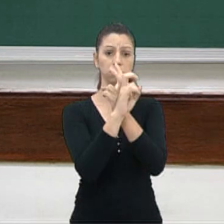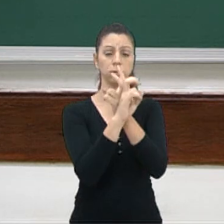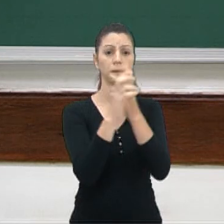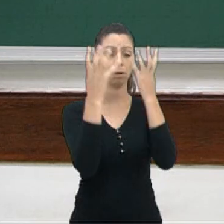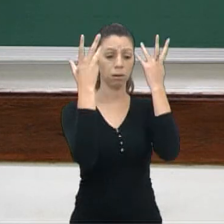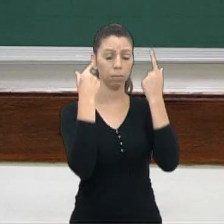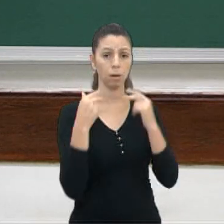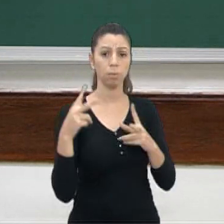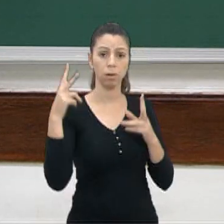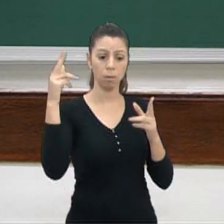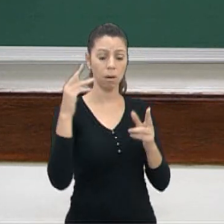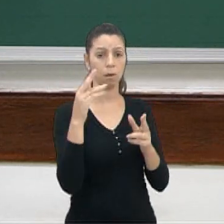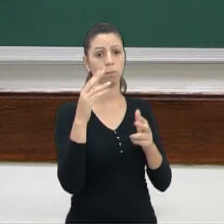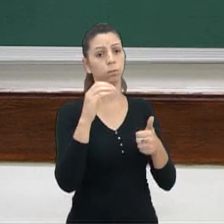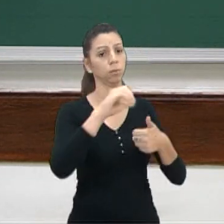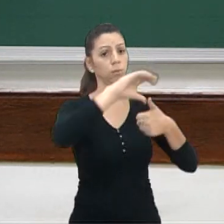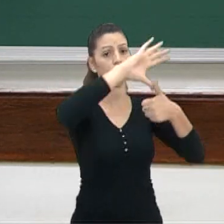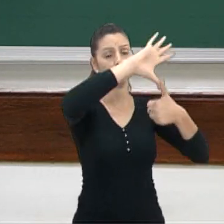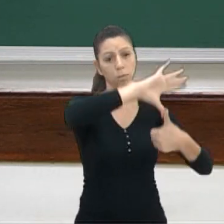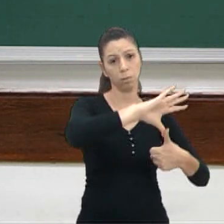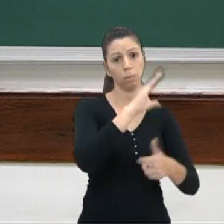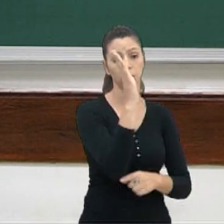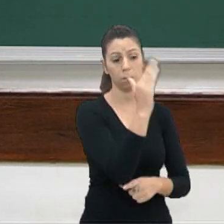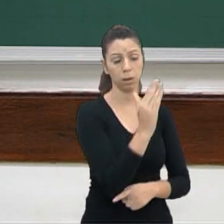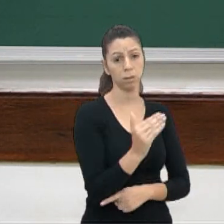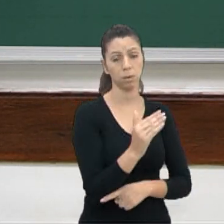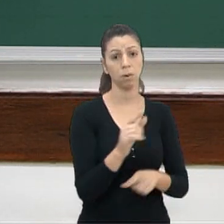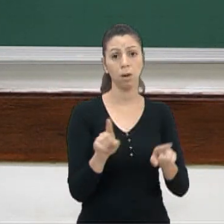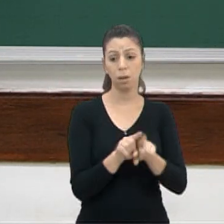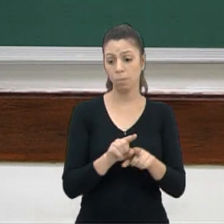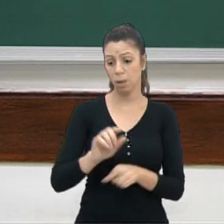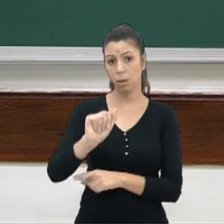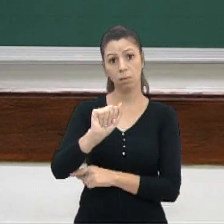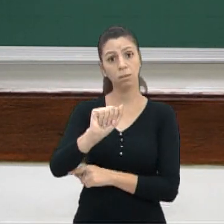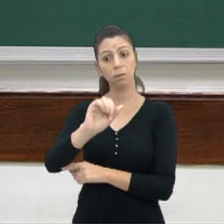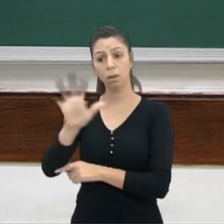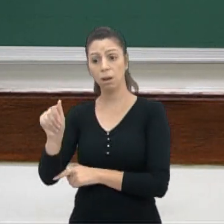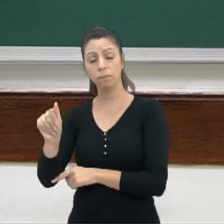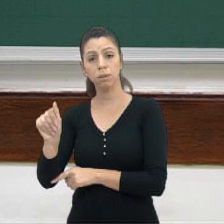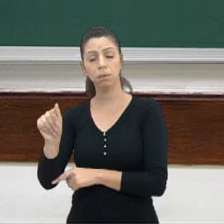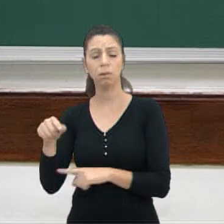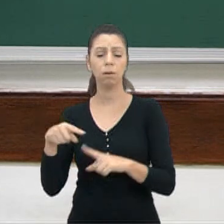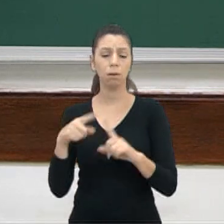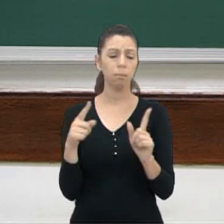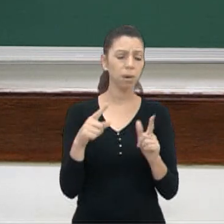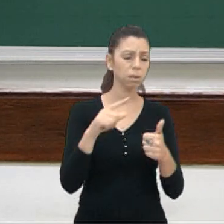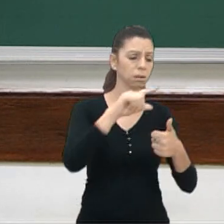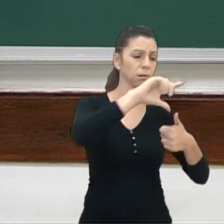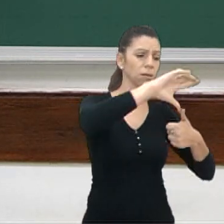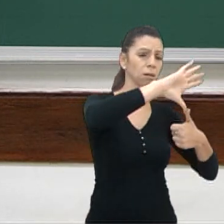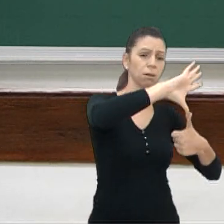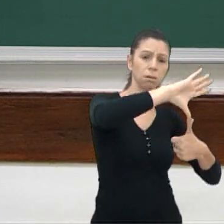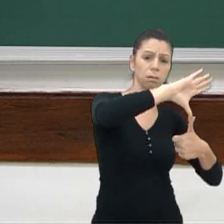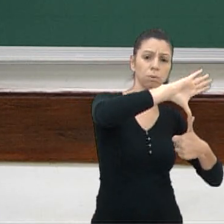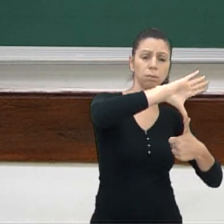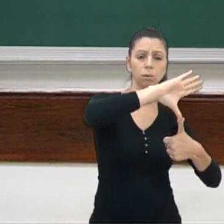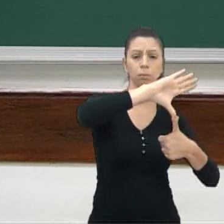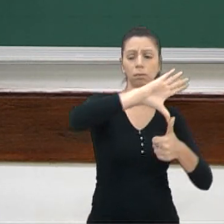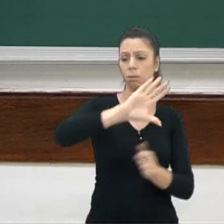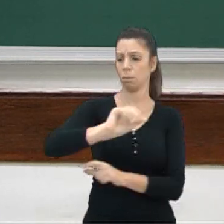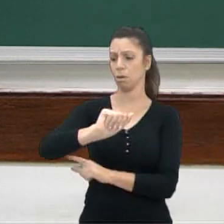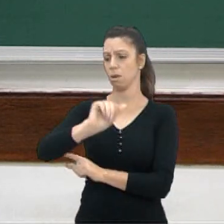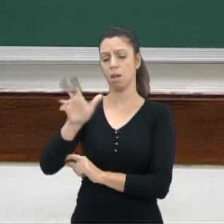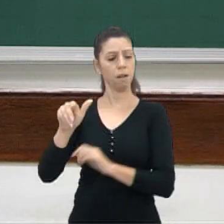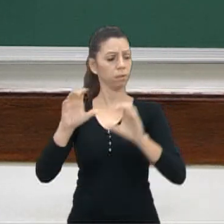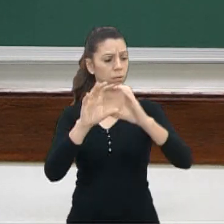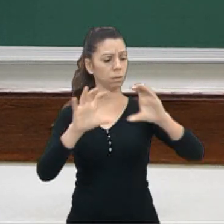espécie no Brasil, América do Sul, e tinha na África, mas a América do Sul e a África estão separadas. Opa,